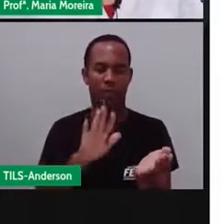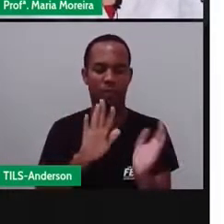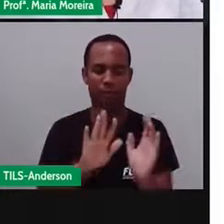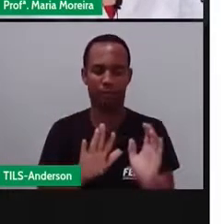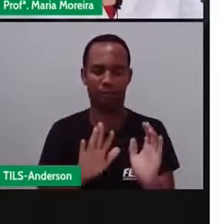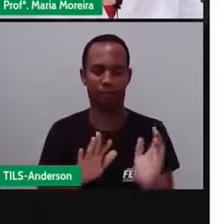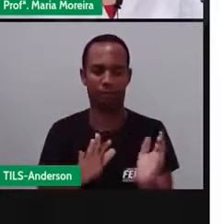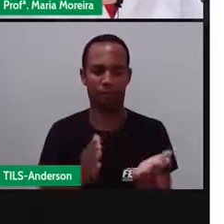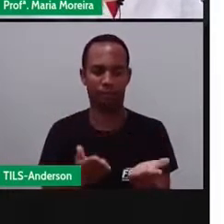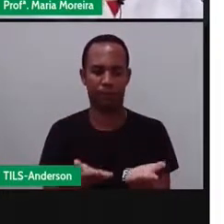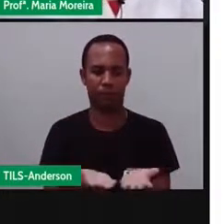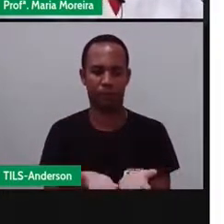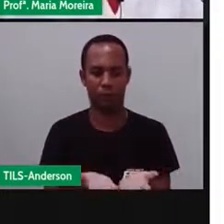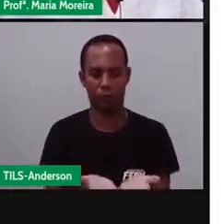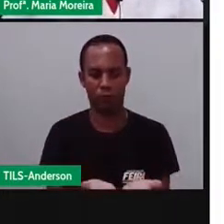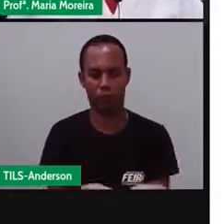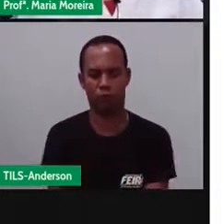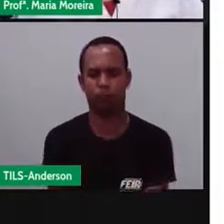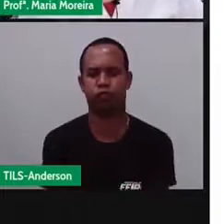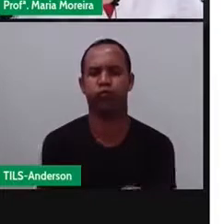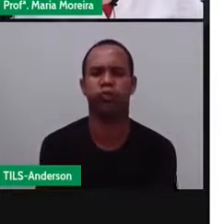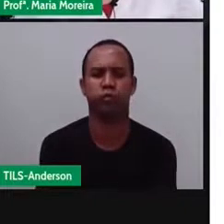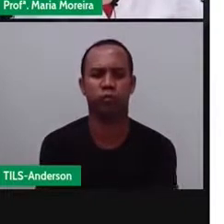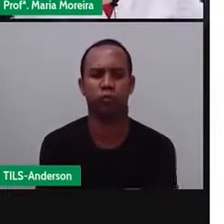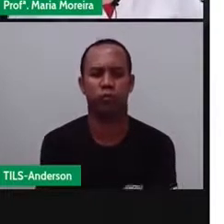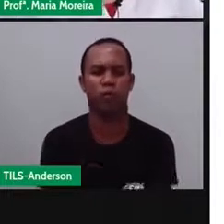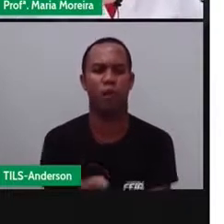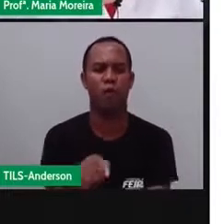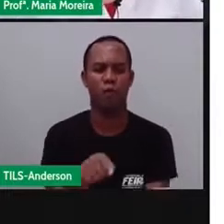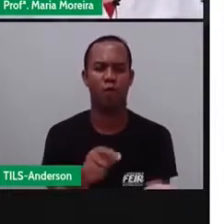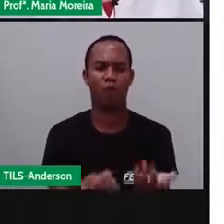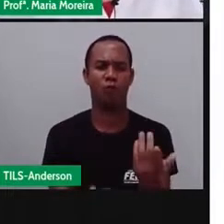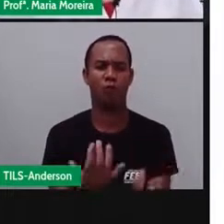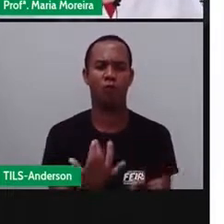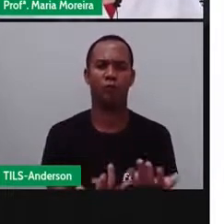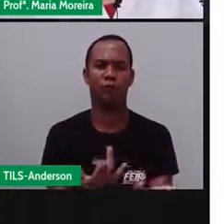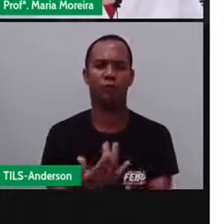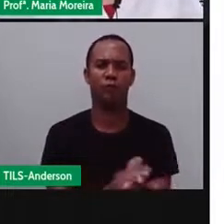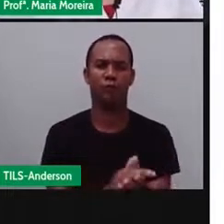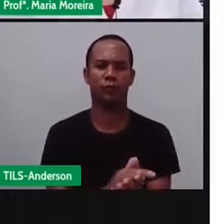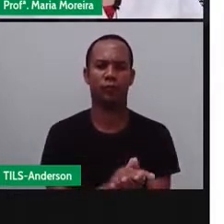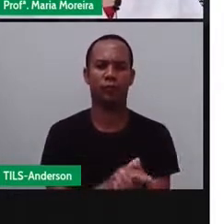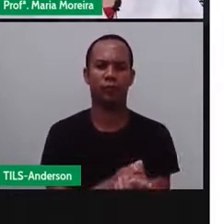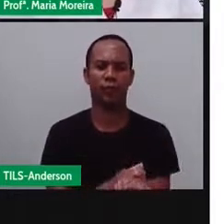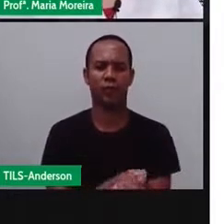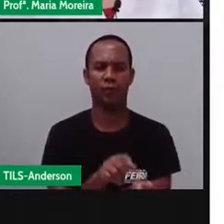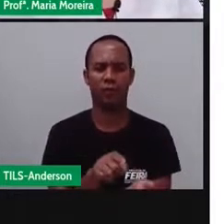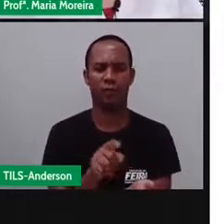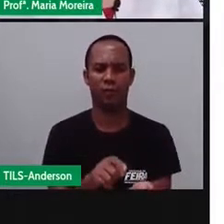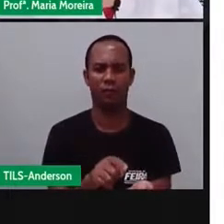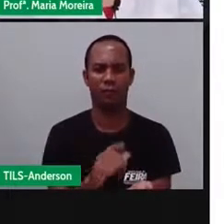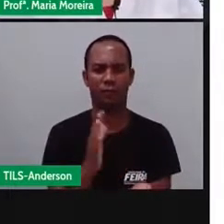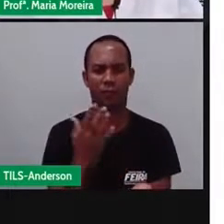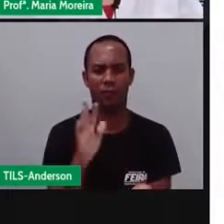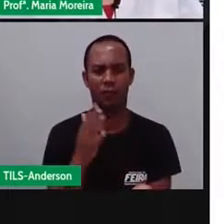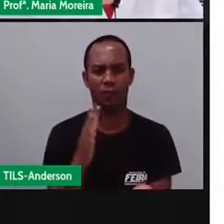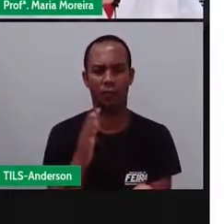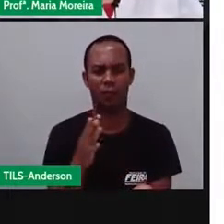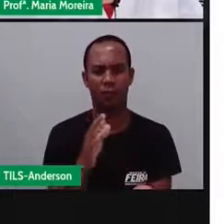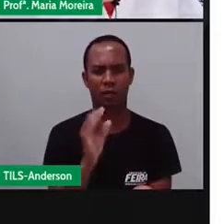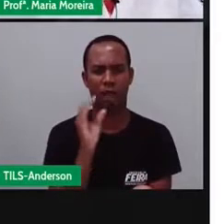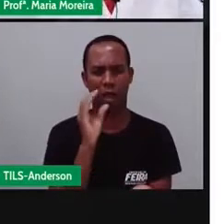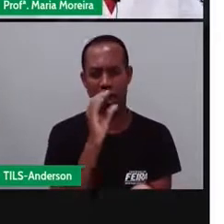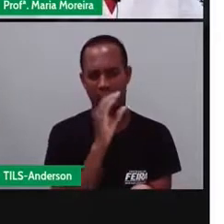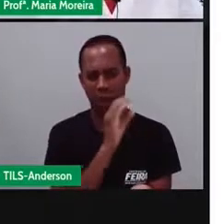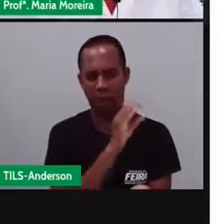levemente com margarina e polvilhada com açúcar e canela. Leve para assar em forno